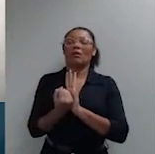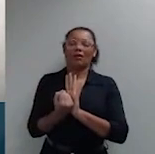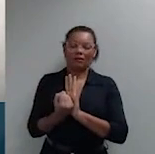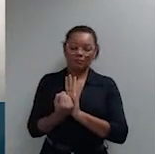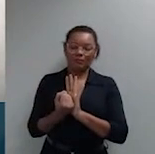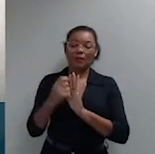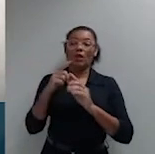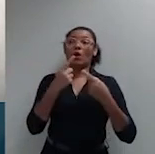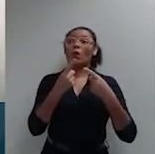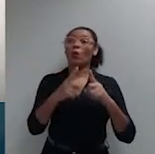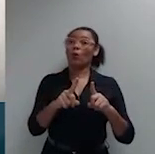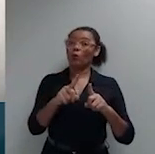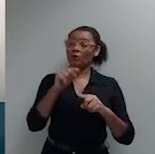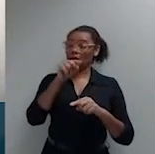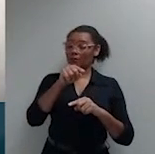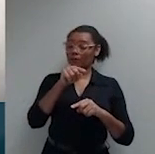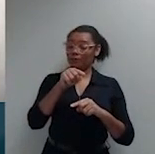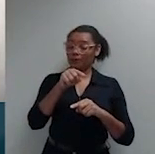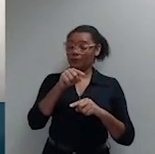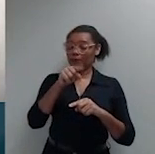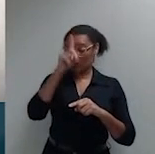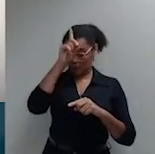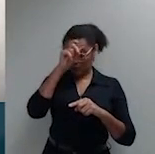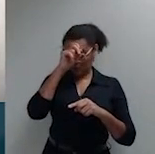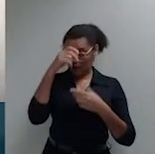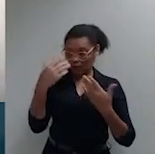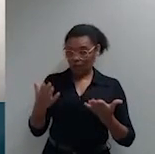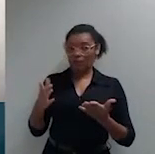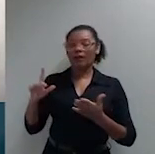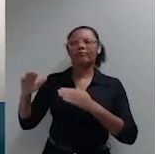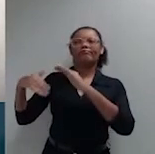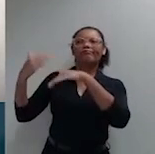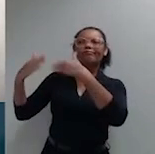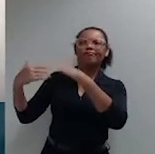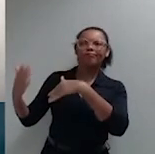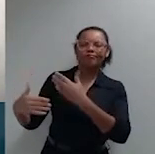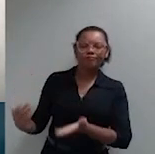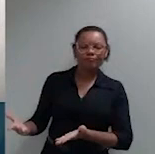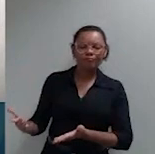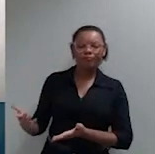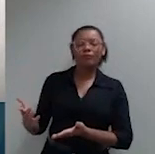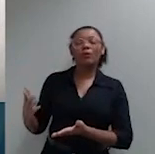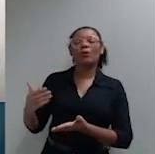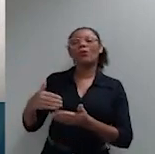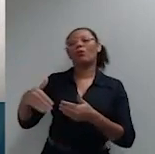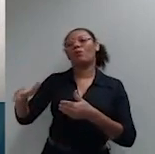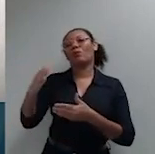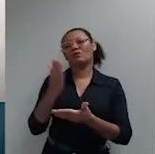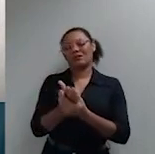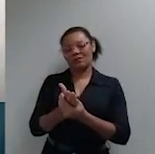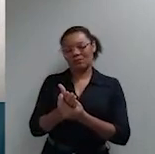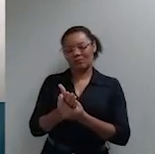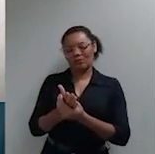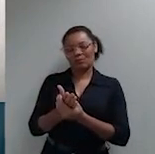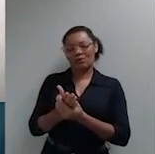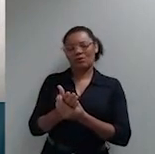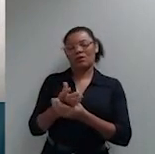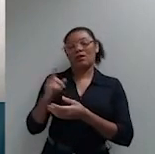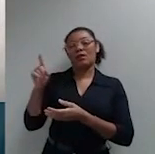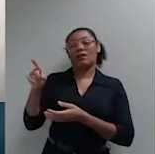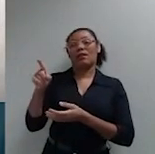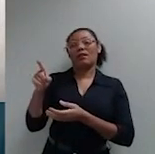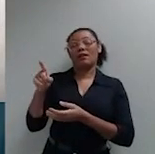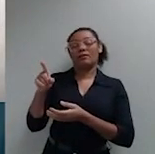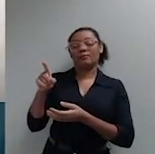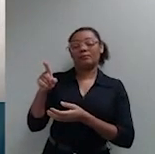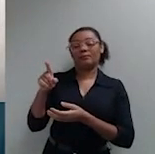para registro de nome civil seudonimo ou apelido deve ser específicas limitada e direcionada a classe C e